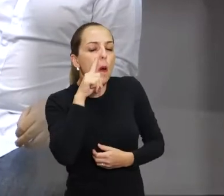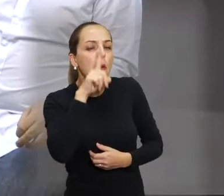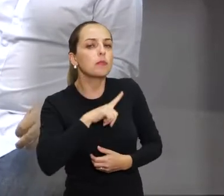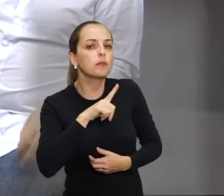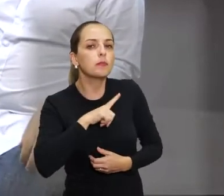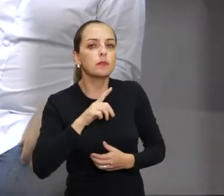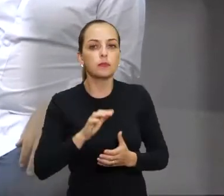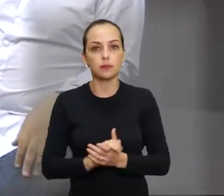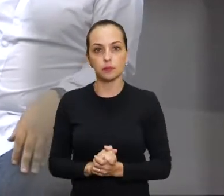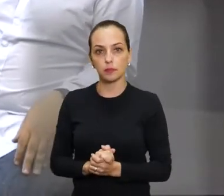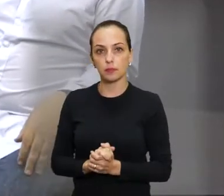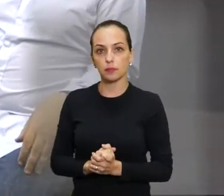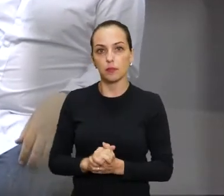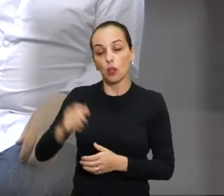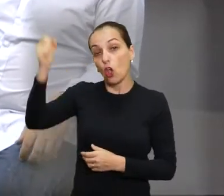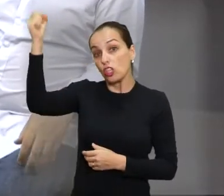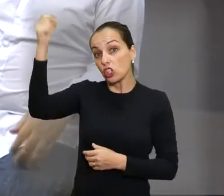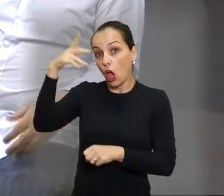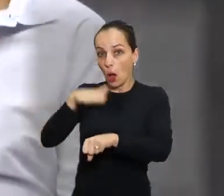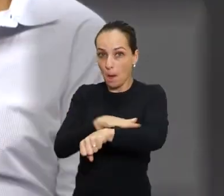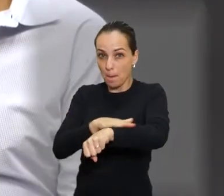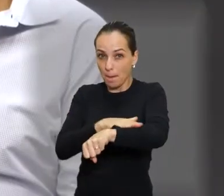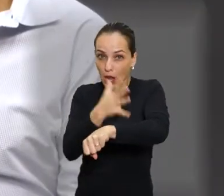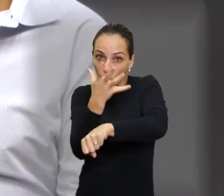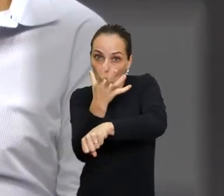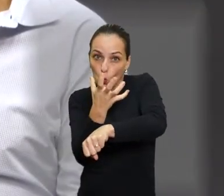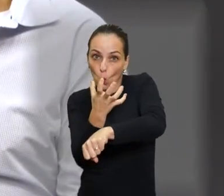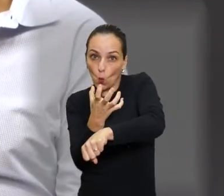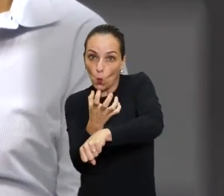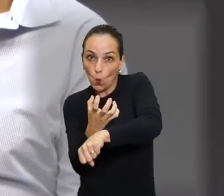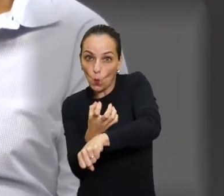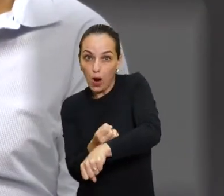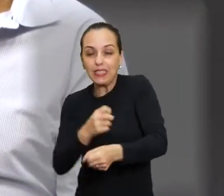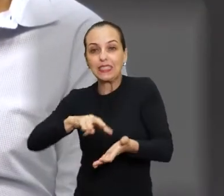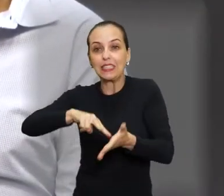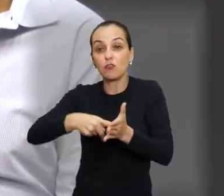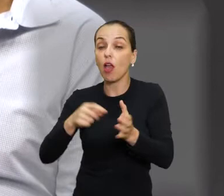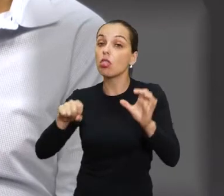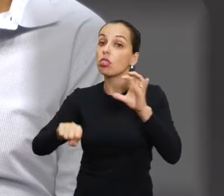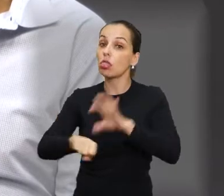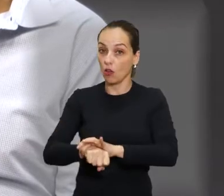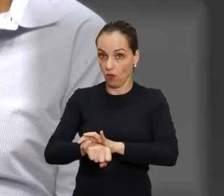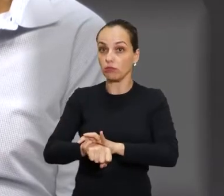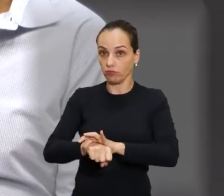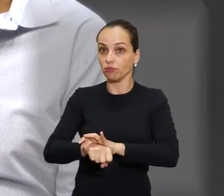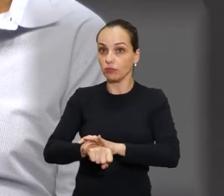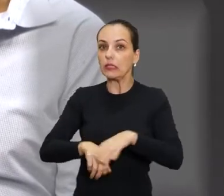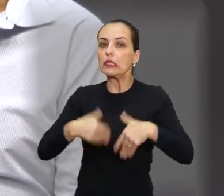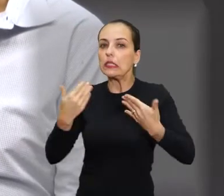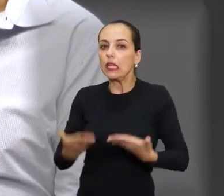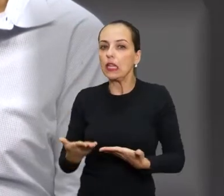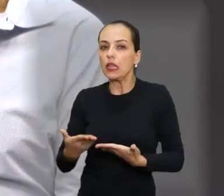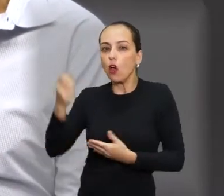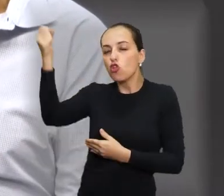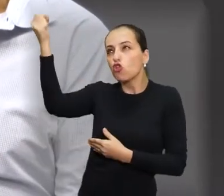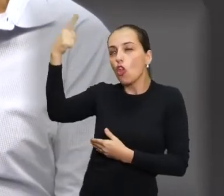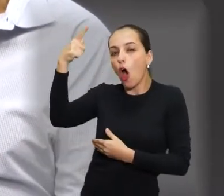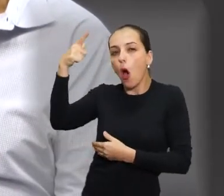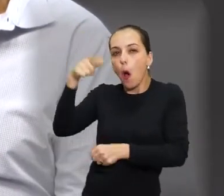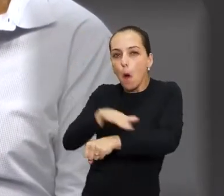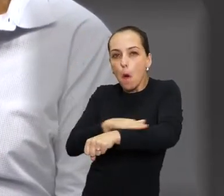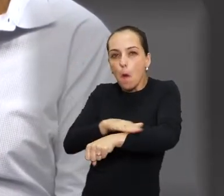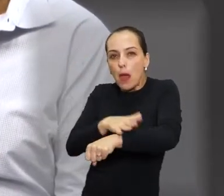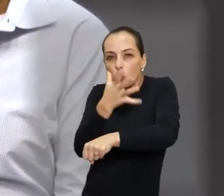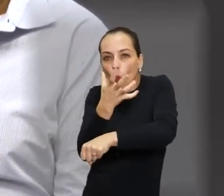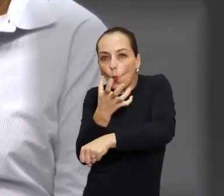procedimento? Bom, na verdade, bronzeamento é uma defesa do organismo. Então, o organismo tenta escurecer para